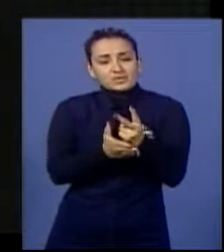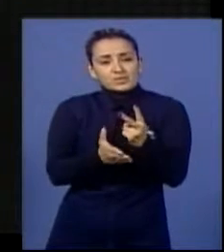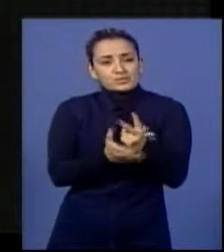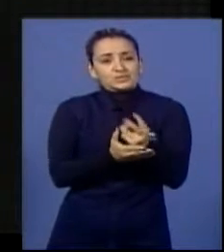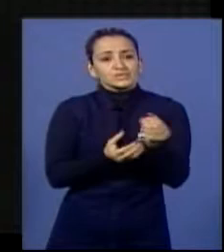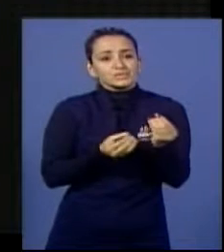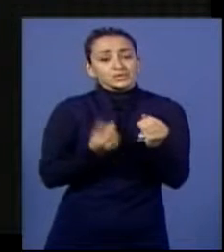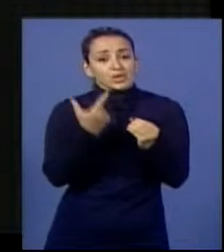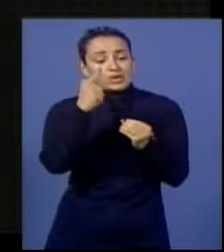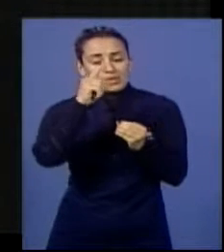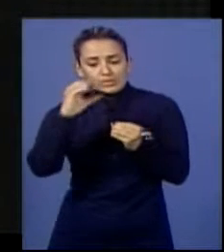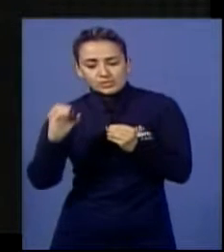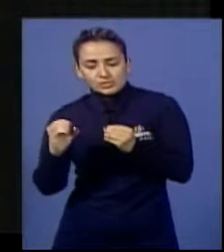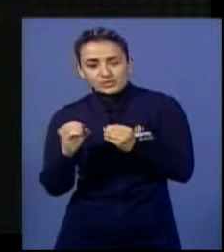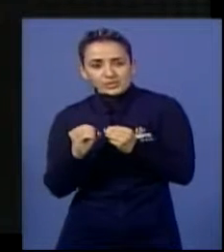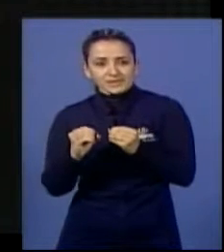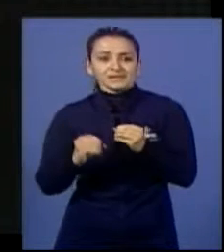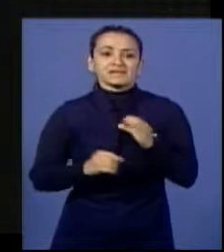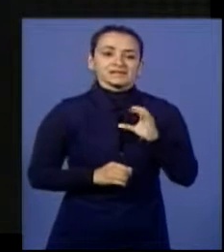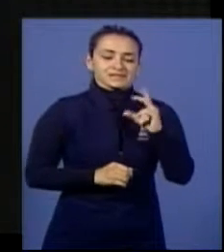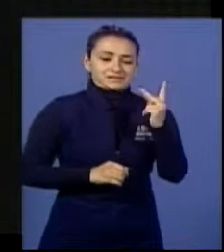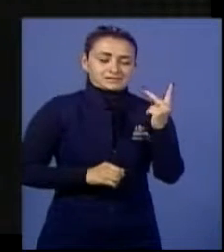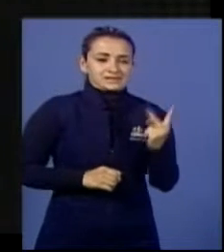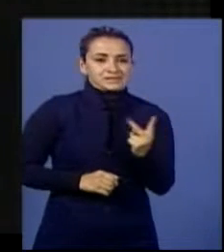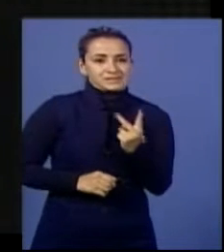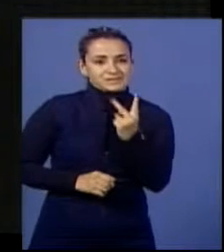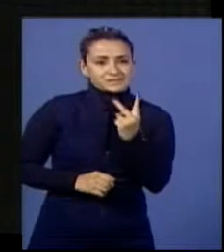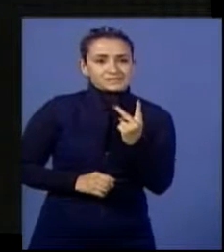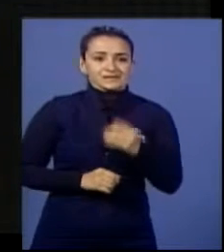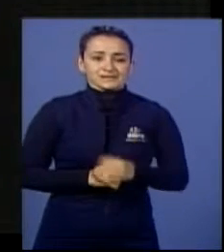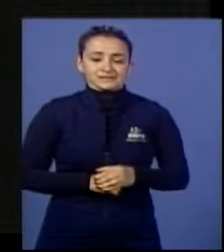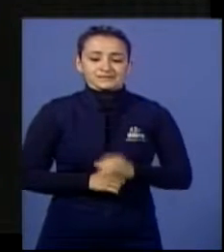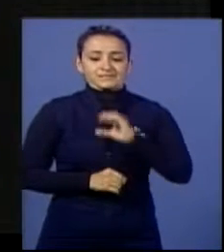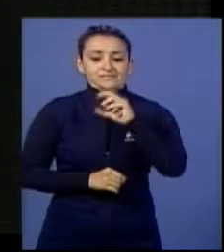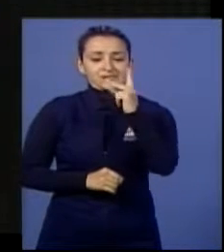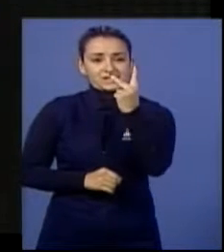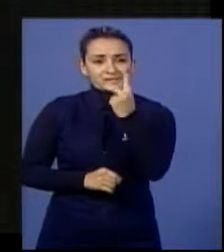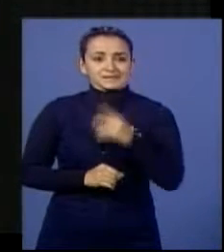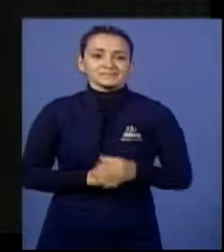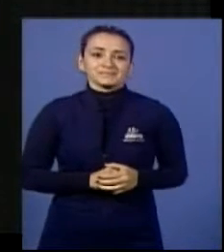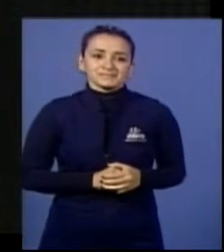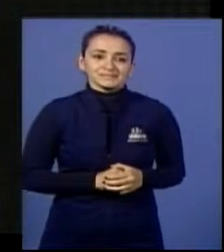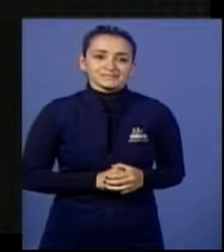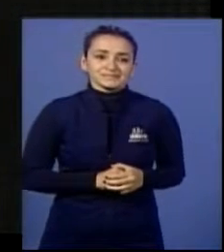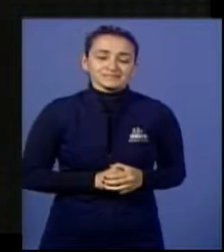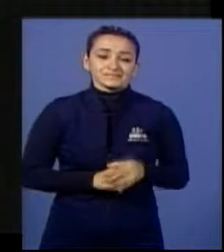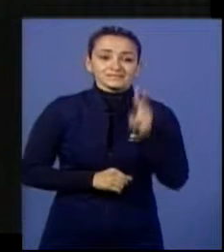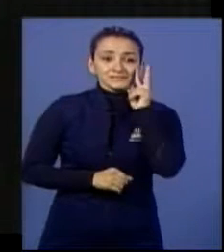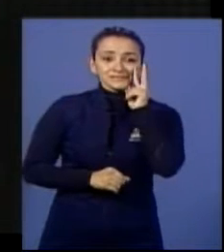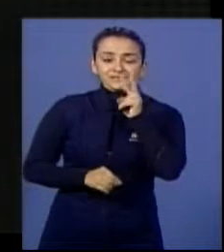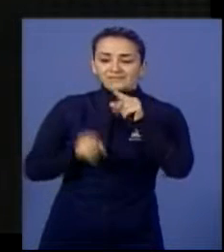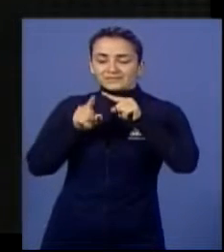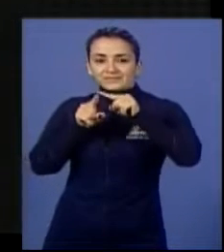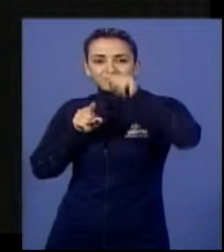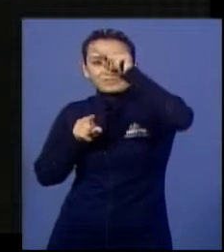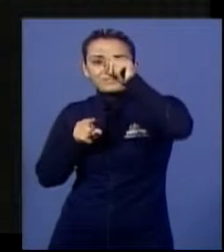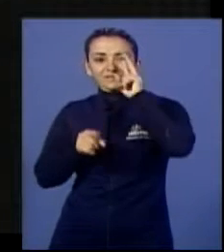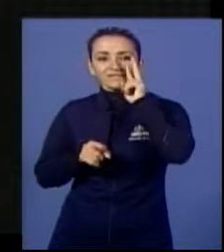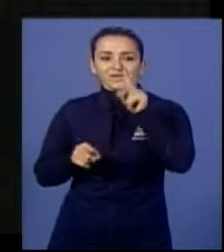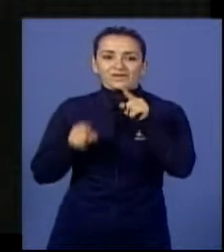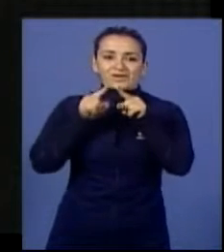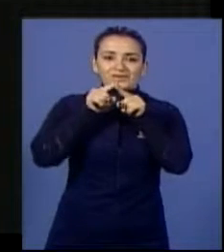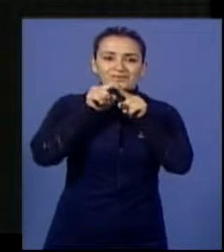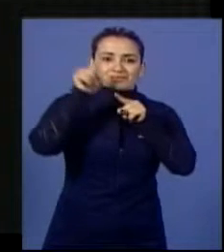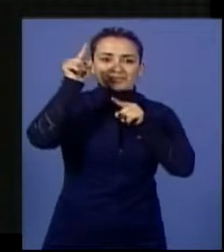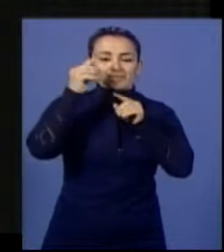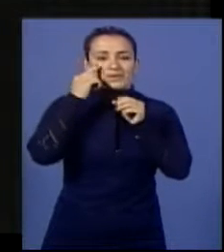O, daí CH2, daí vem CH, e daí abre a estrutura para um CH3